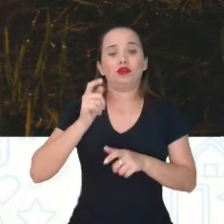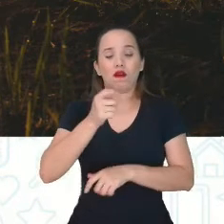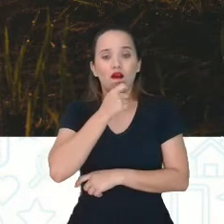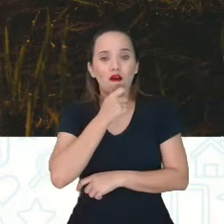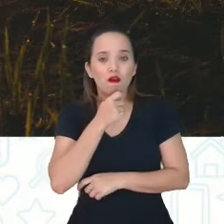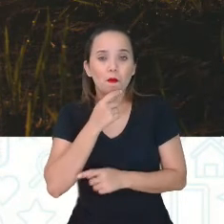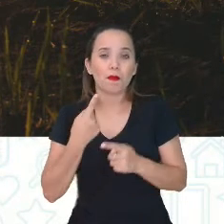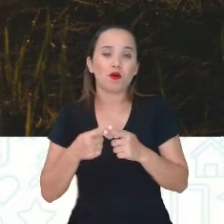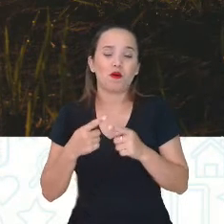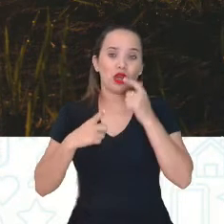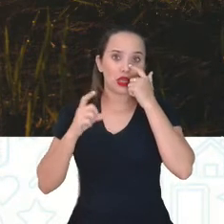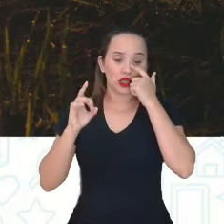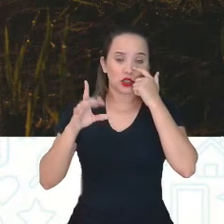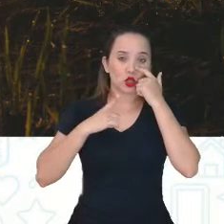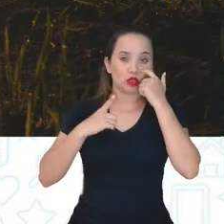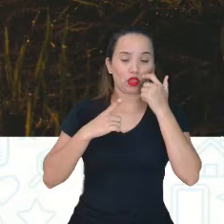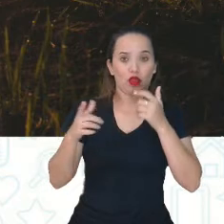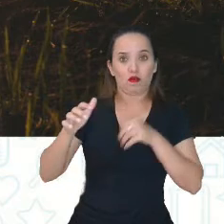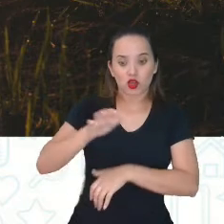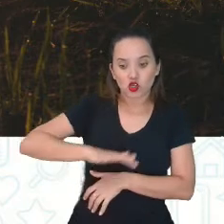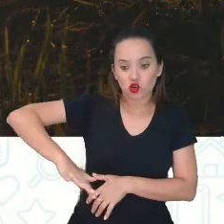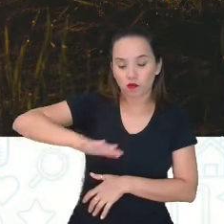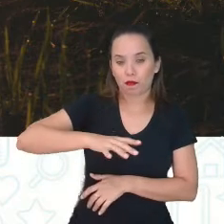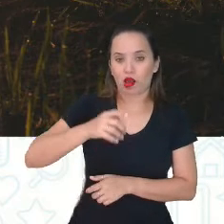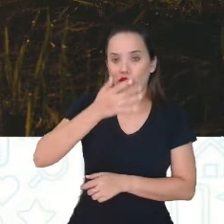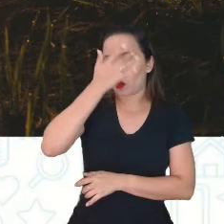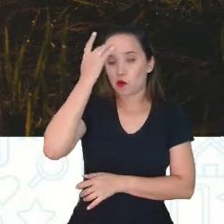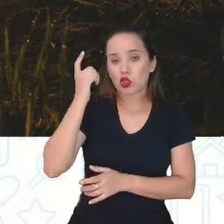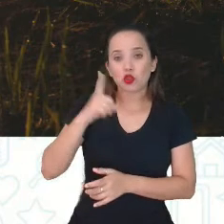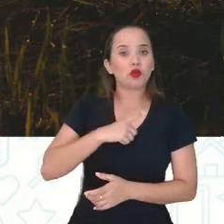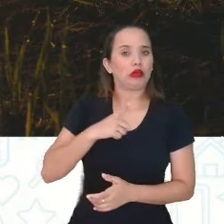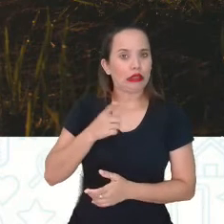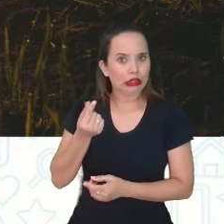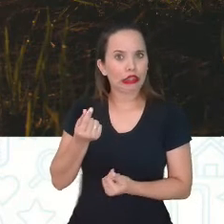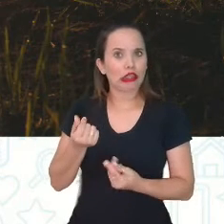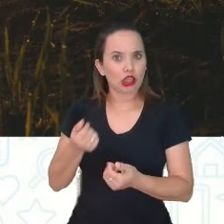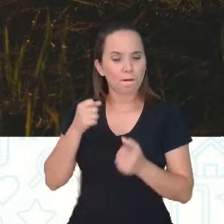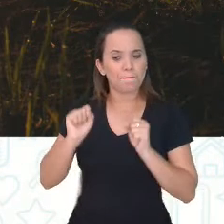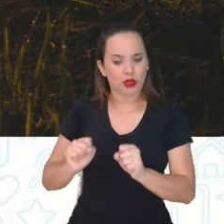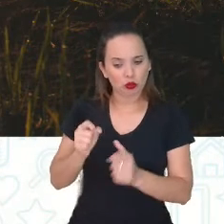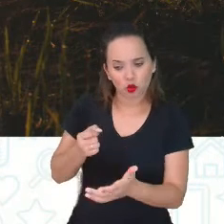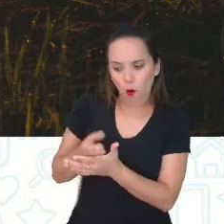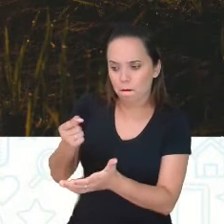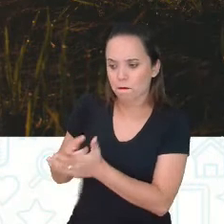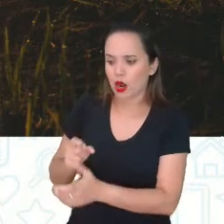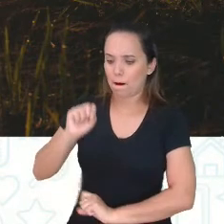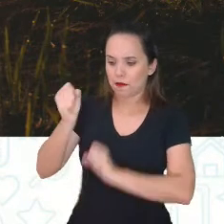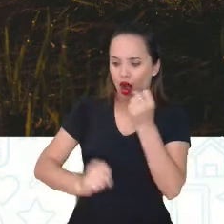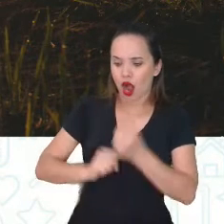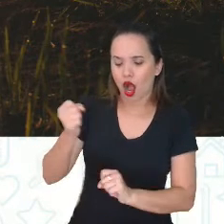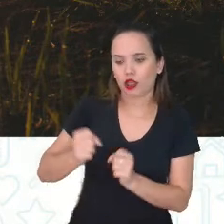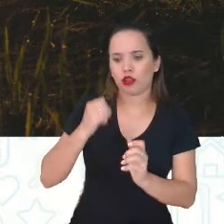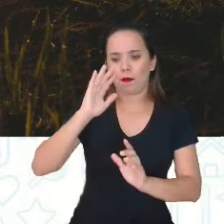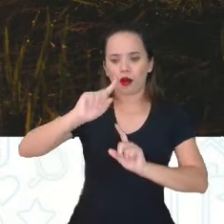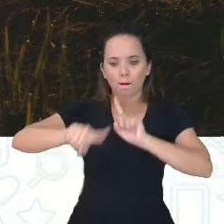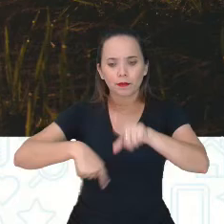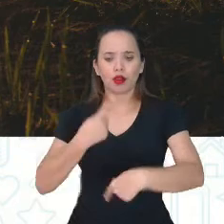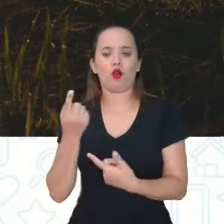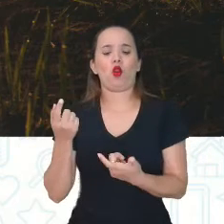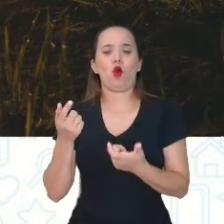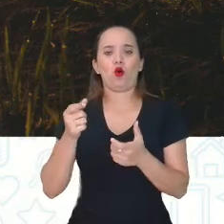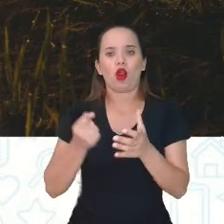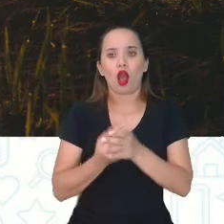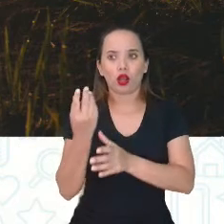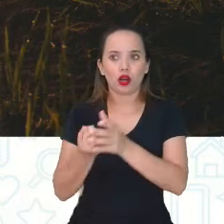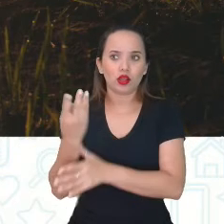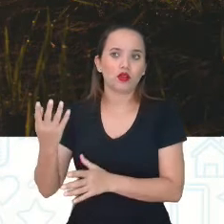para quem realmente tinha din-din, dinheiro, né, de comprar maquinários, modernizar ali sua agricultura, sua produção, e